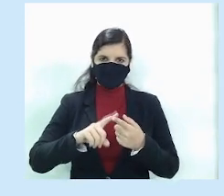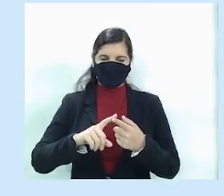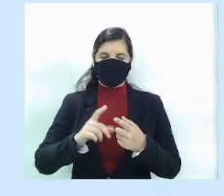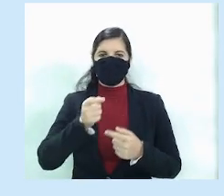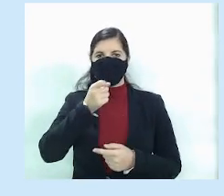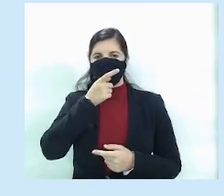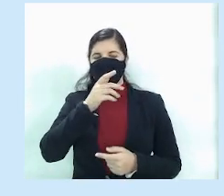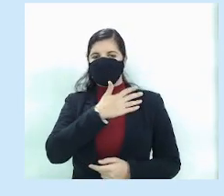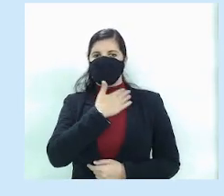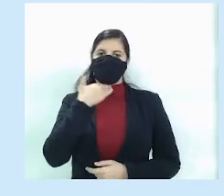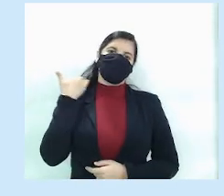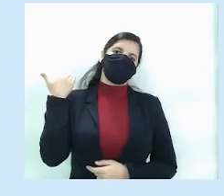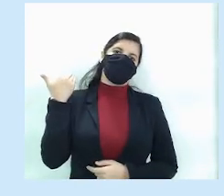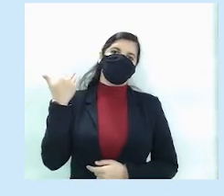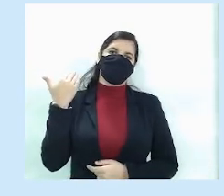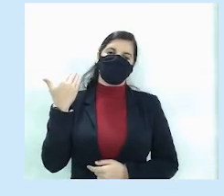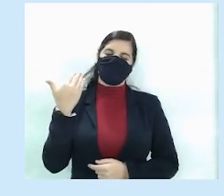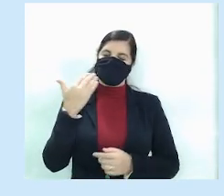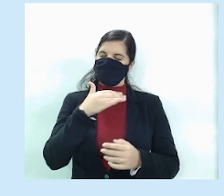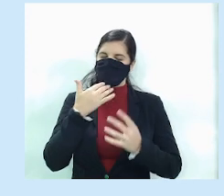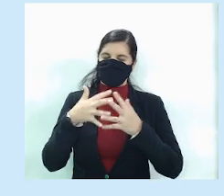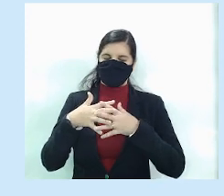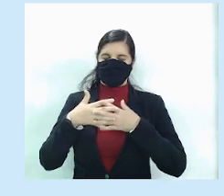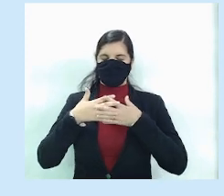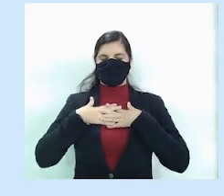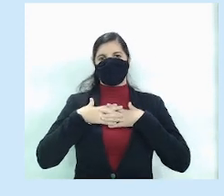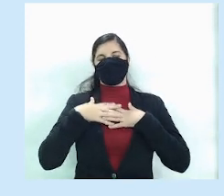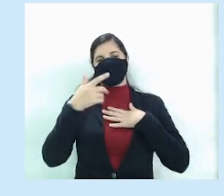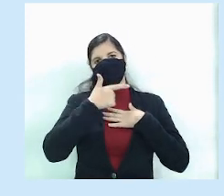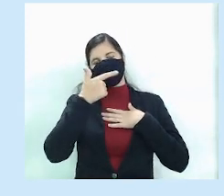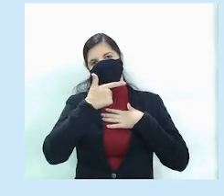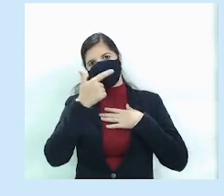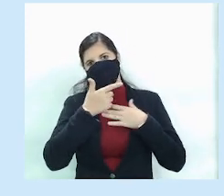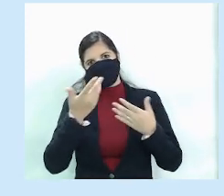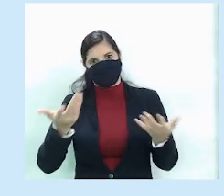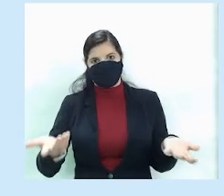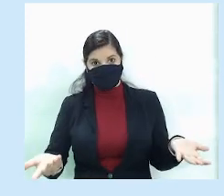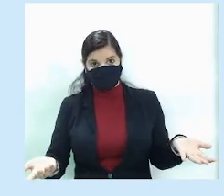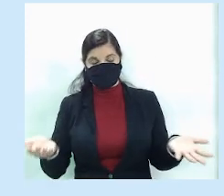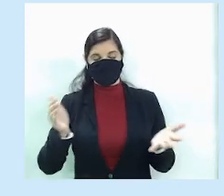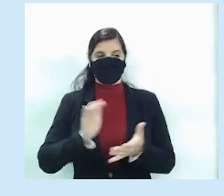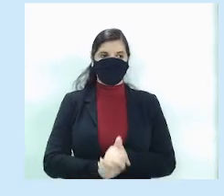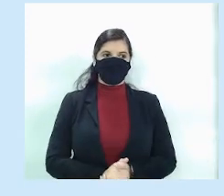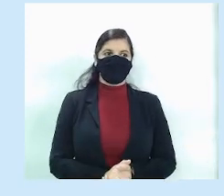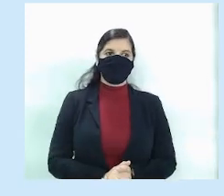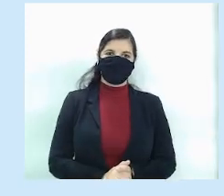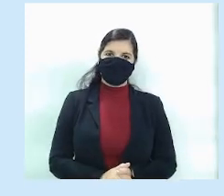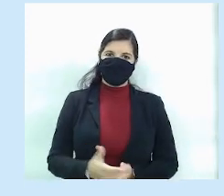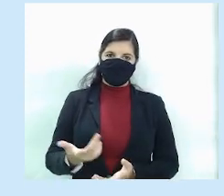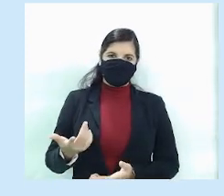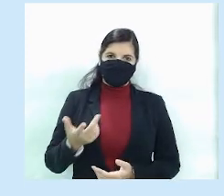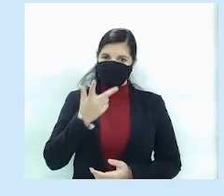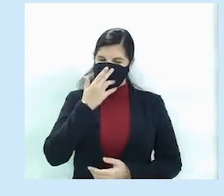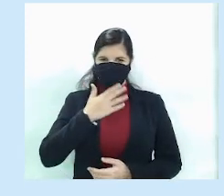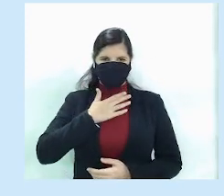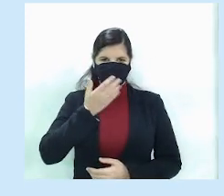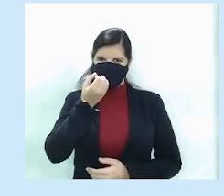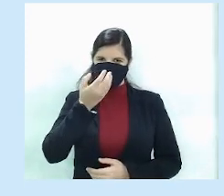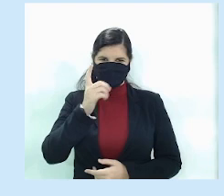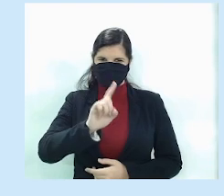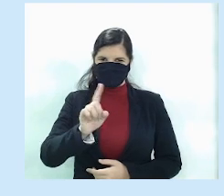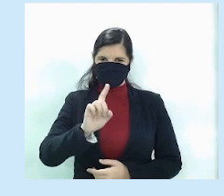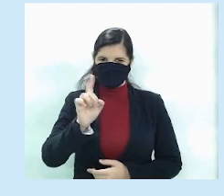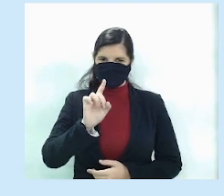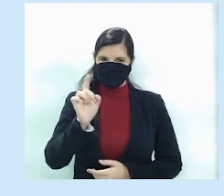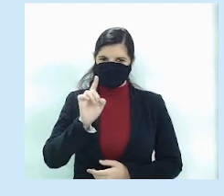fúnebre, que é o rir de situações, como é que eu posso falar? Mas assim, situações que não são tão agradáveis e que às